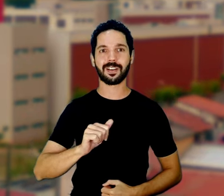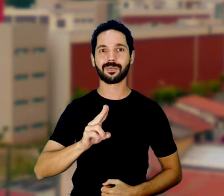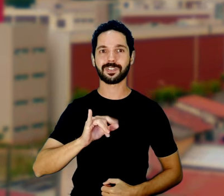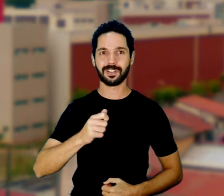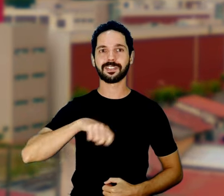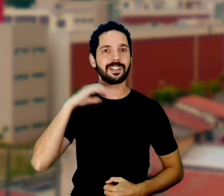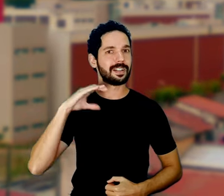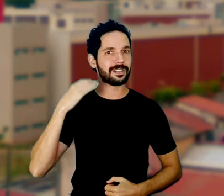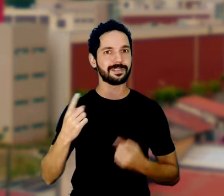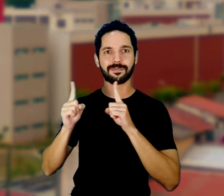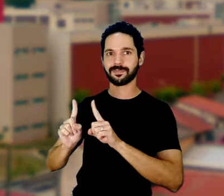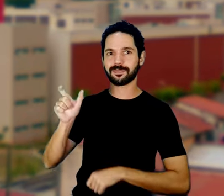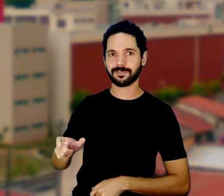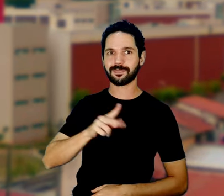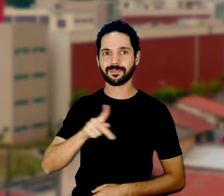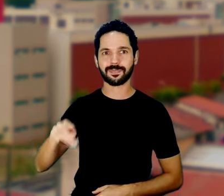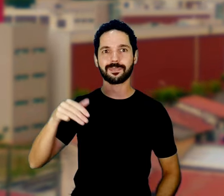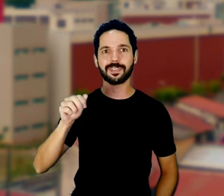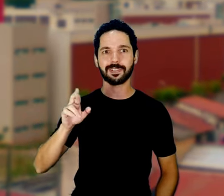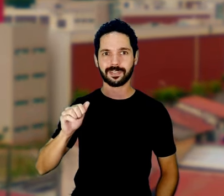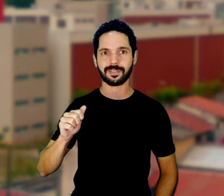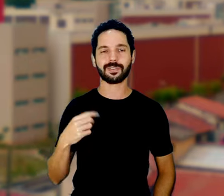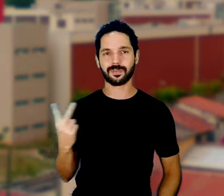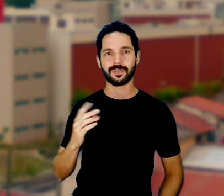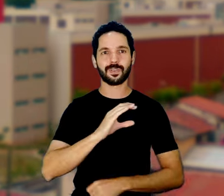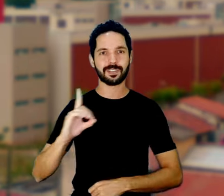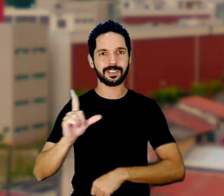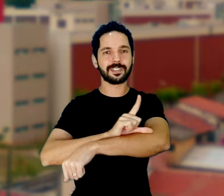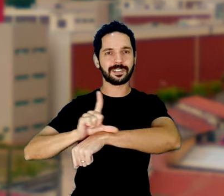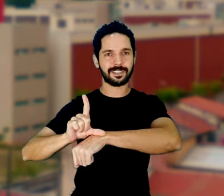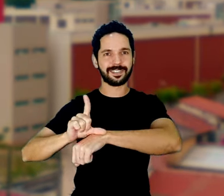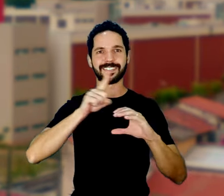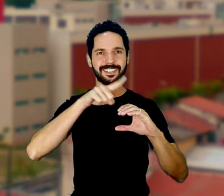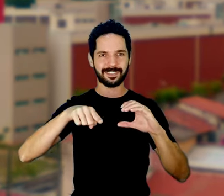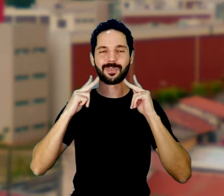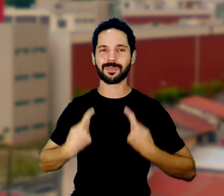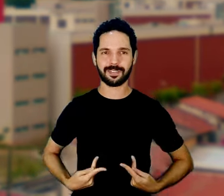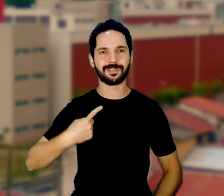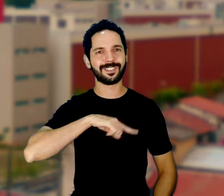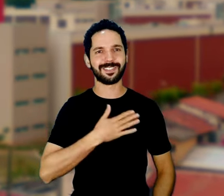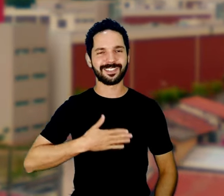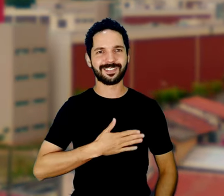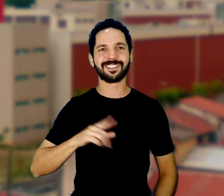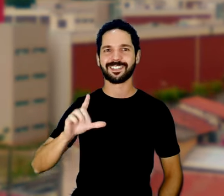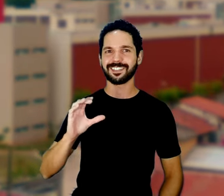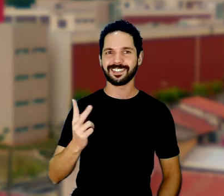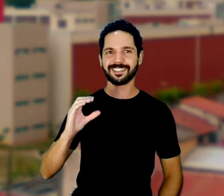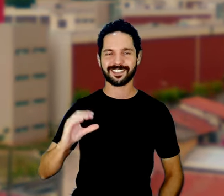Regina Vieira e, juntamente com a professora Mariana Sombrio, compomos a coordenação da Licenciatura em Ciências Humanas, a nossa querida